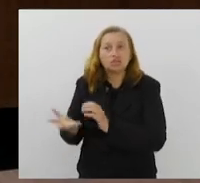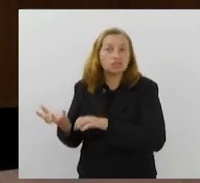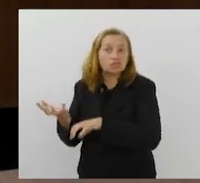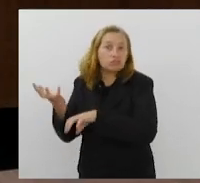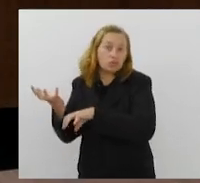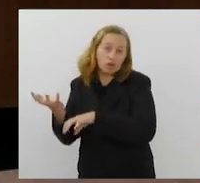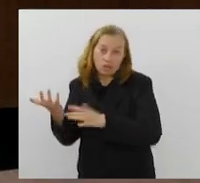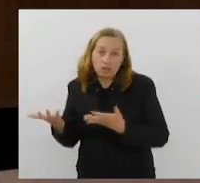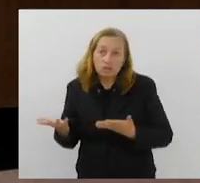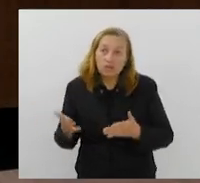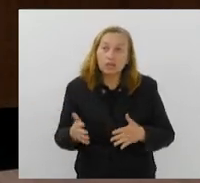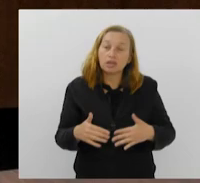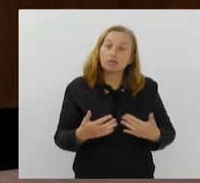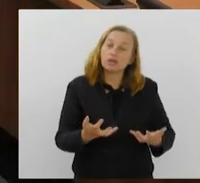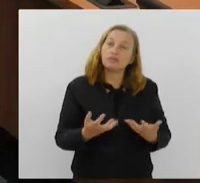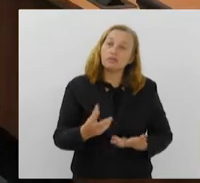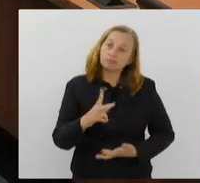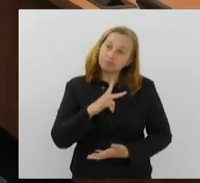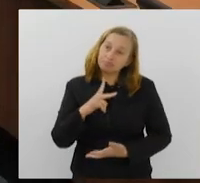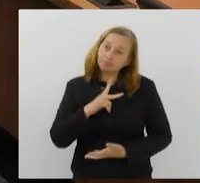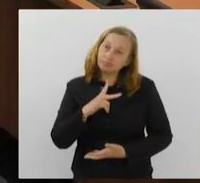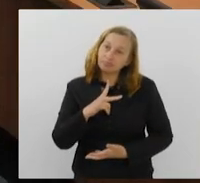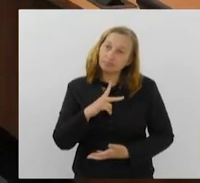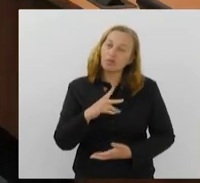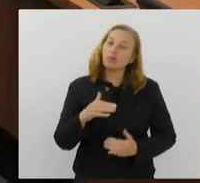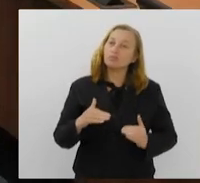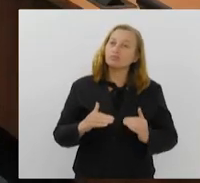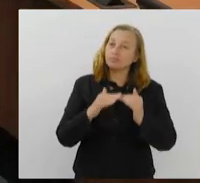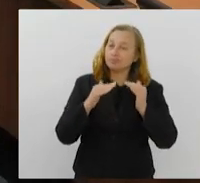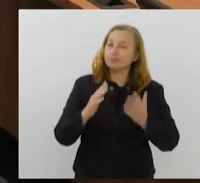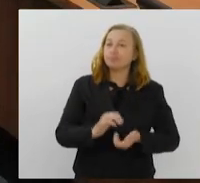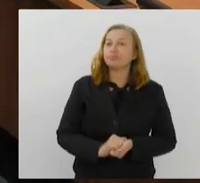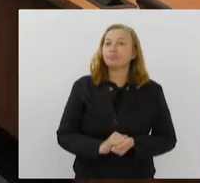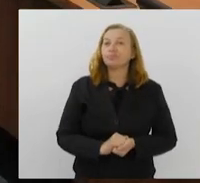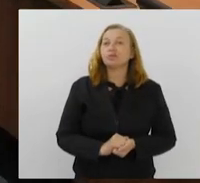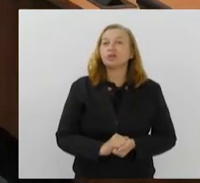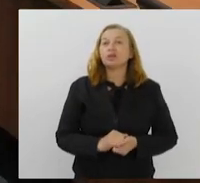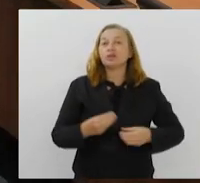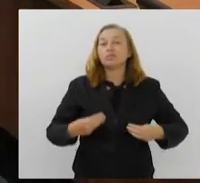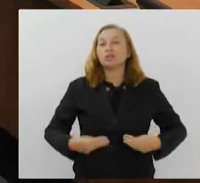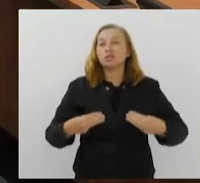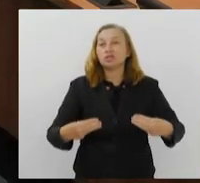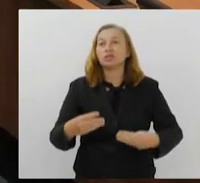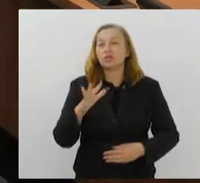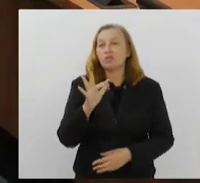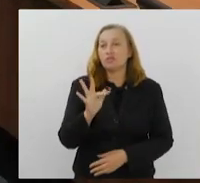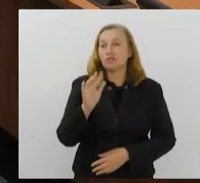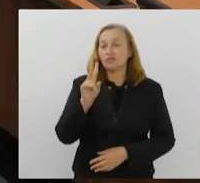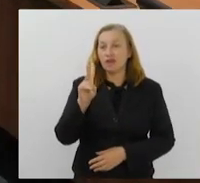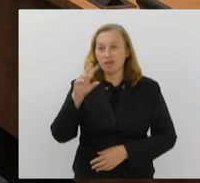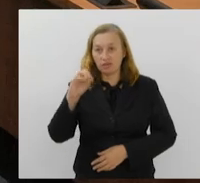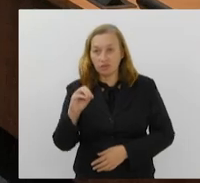bilhões. Eu quero dizer que eu, pessoalmente, sou a favor da posição do ministro Flávio Dino, depois